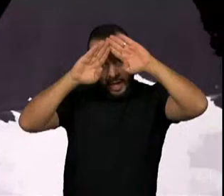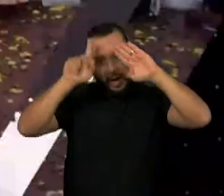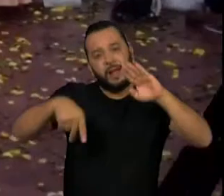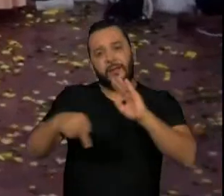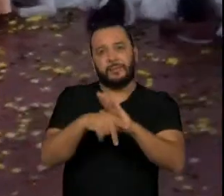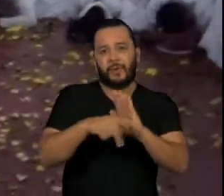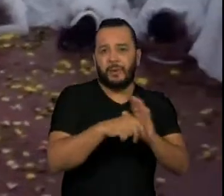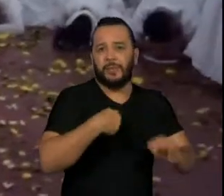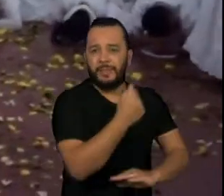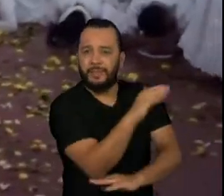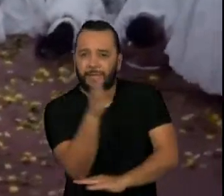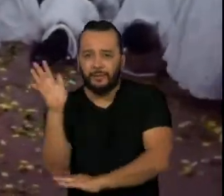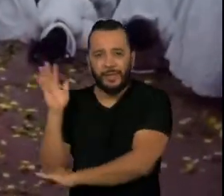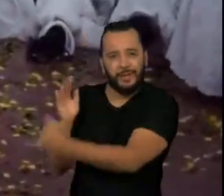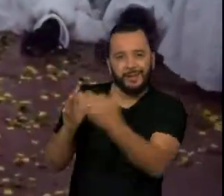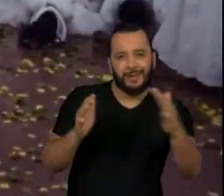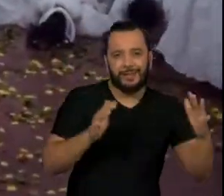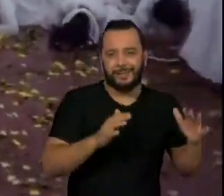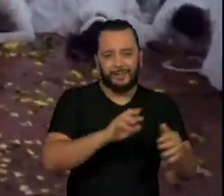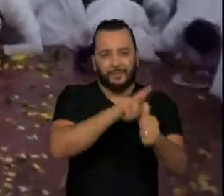natureza.